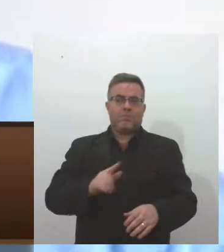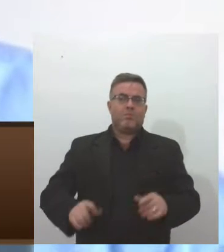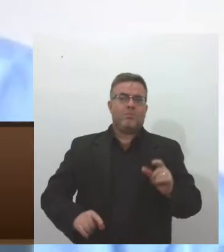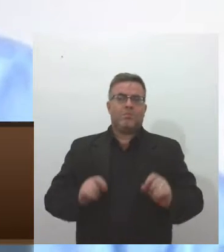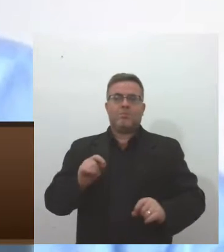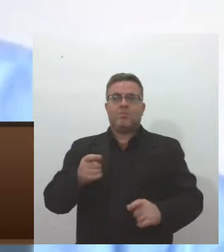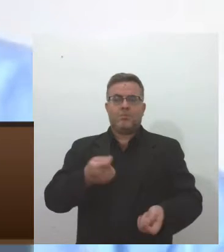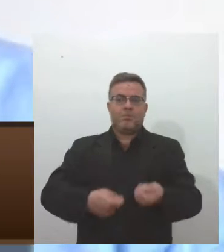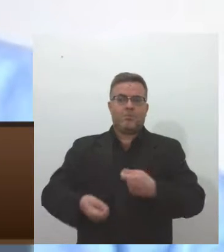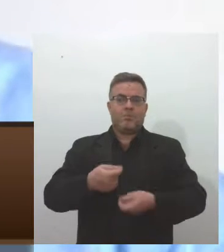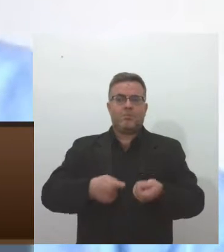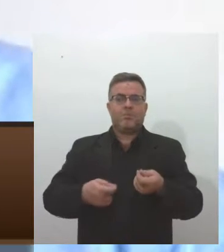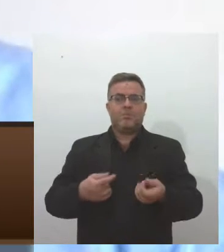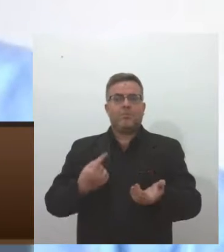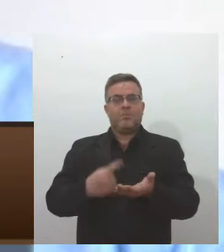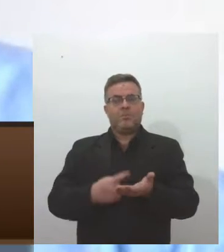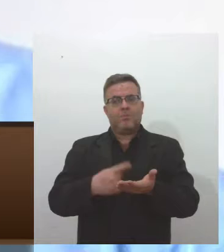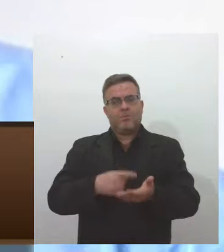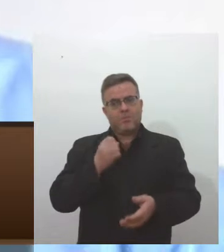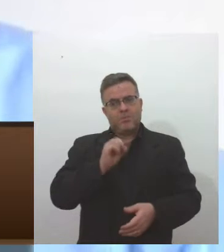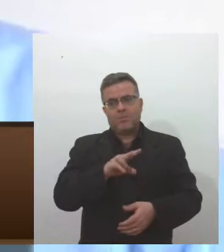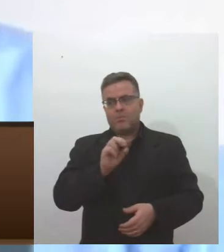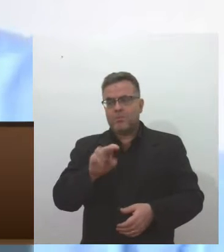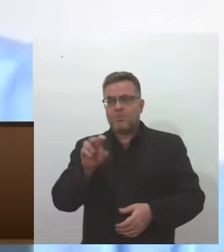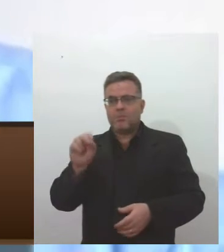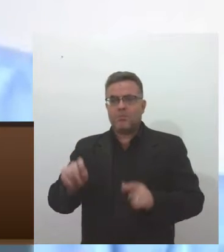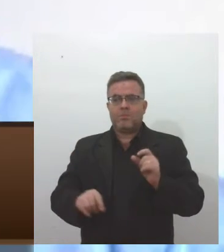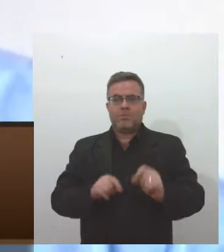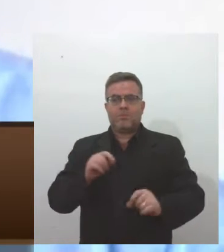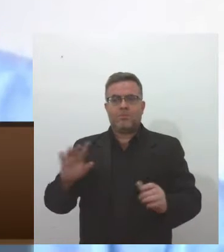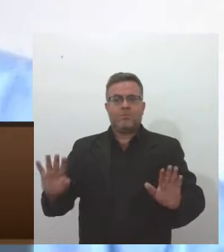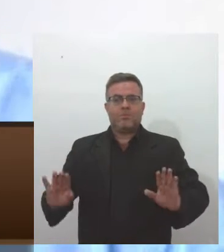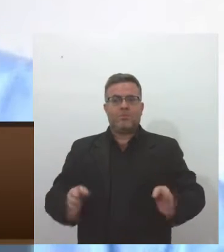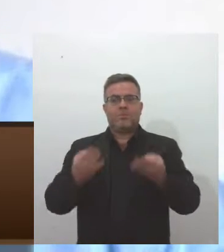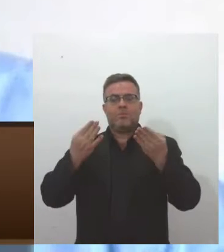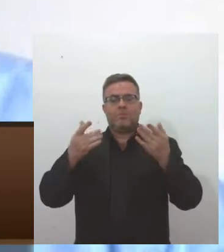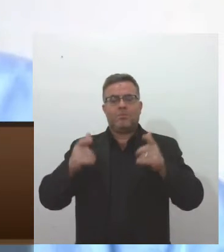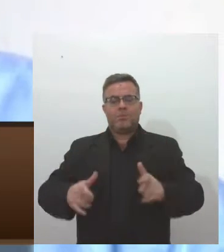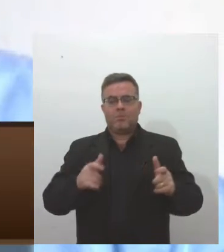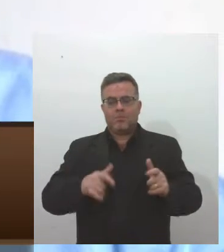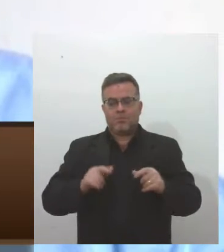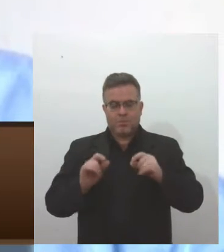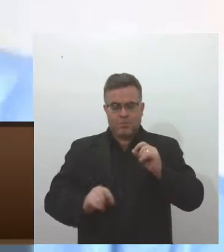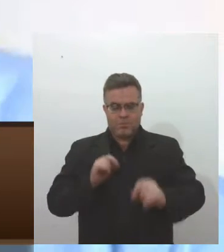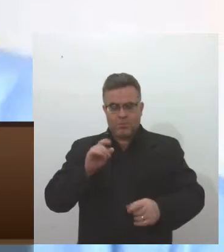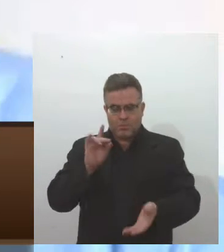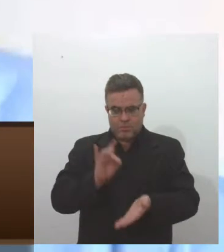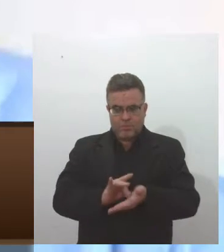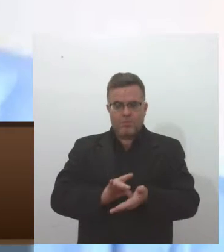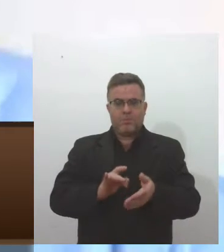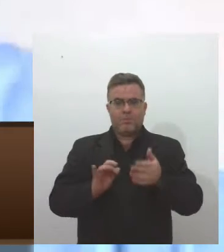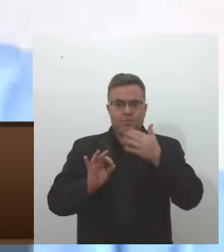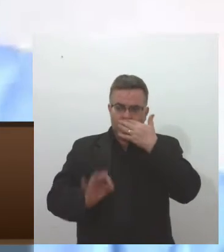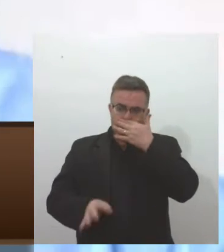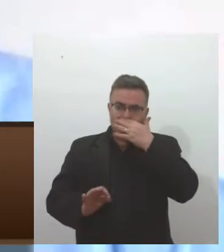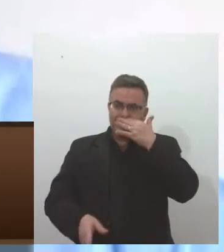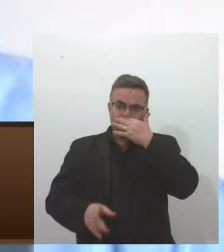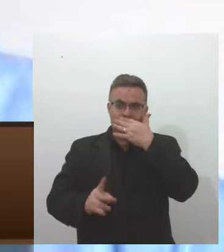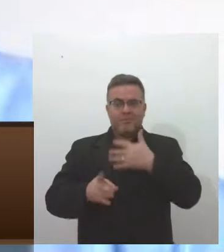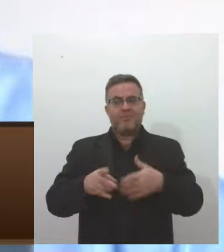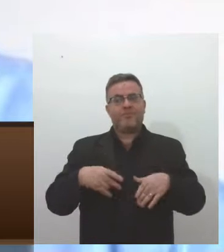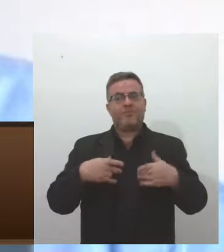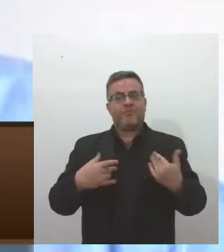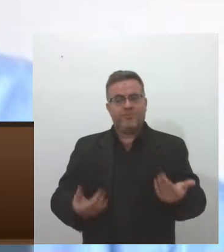economia, e sabendo, né, que os eventos, eles realmente movimentam um número de